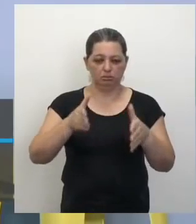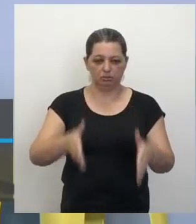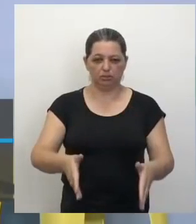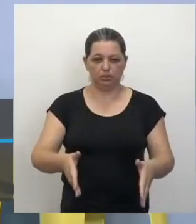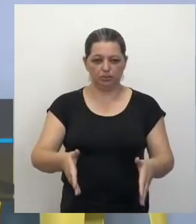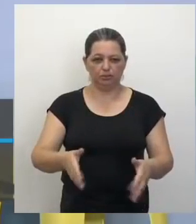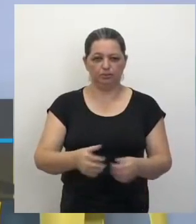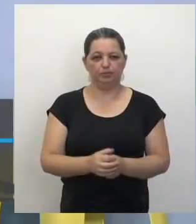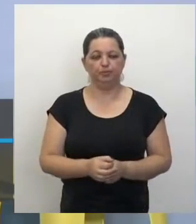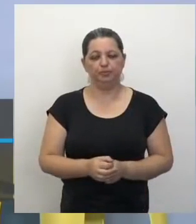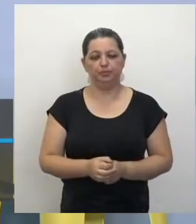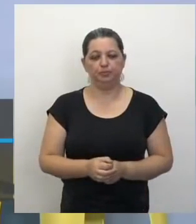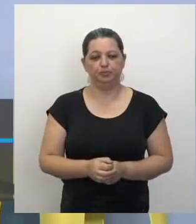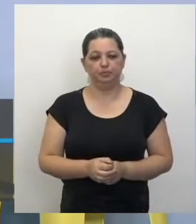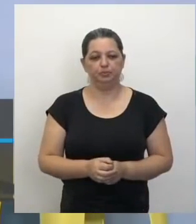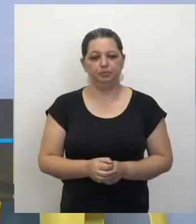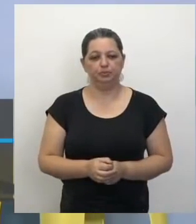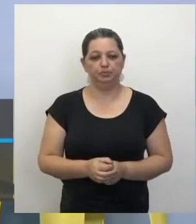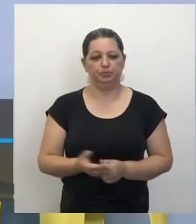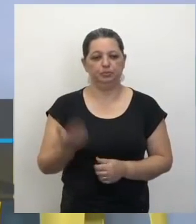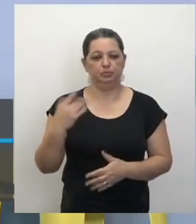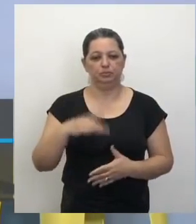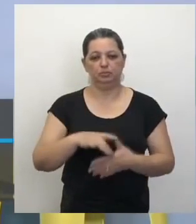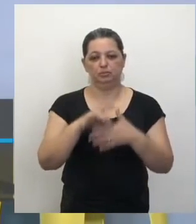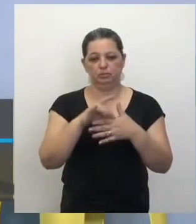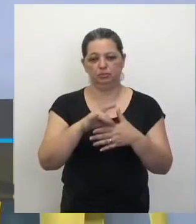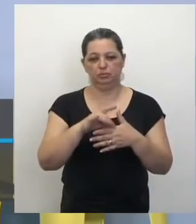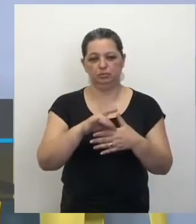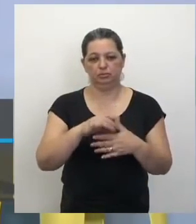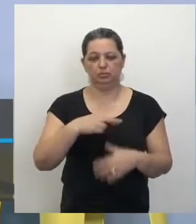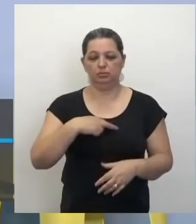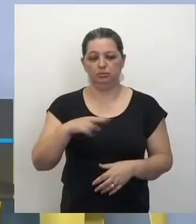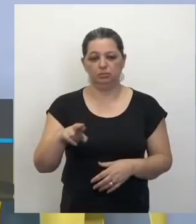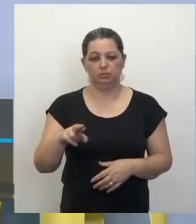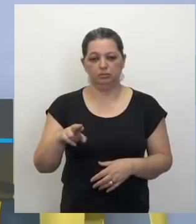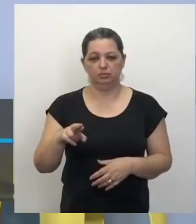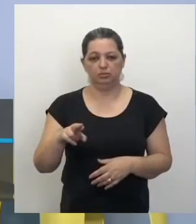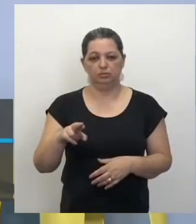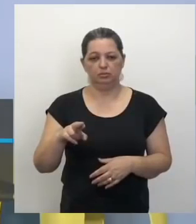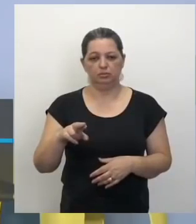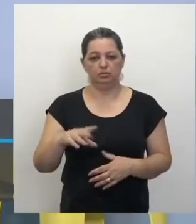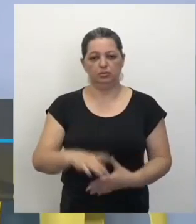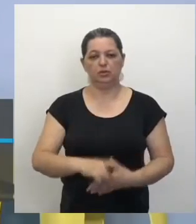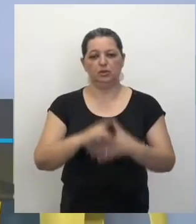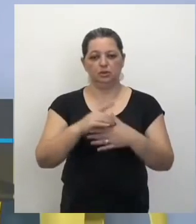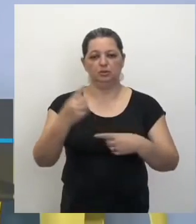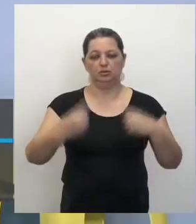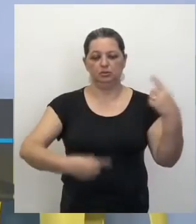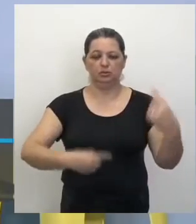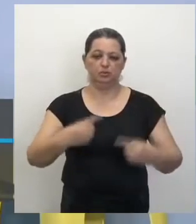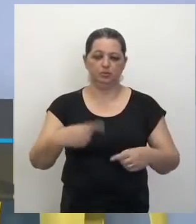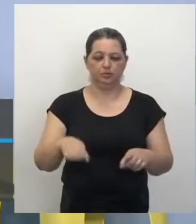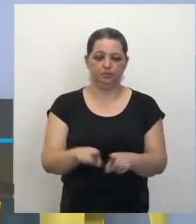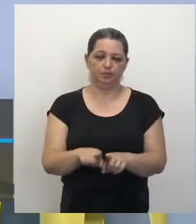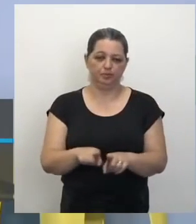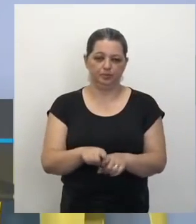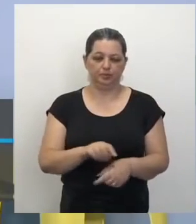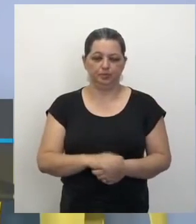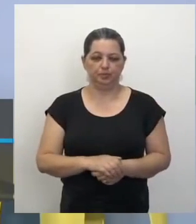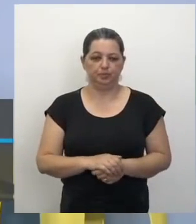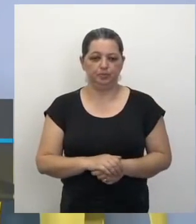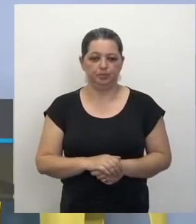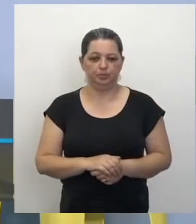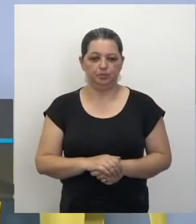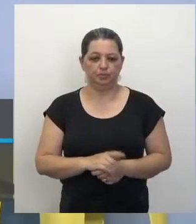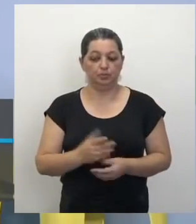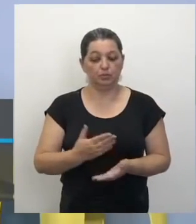do antigo líder religioso e também líder político Pakal Votan. E, a partir